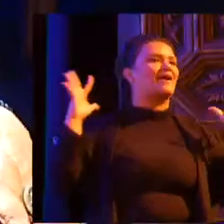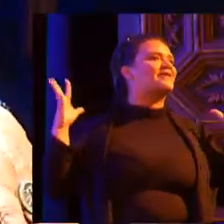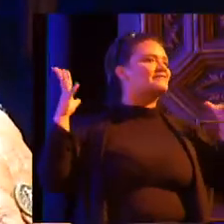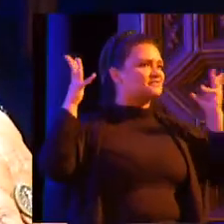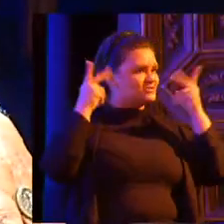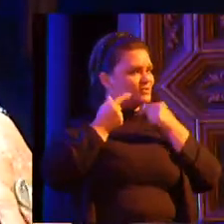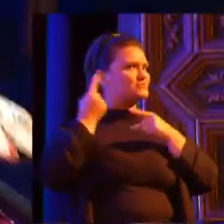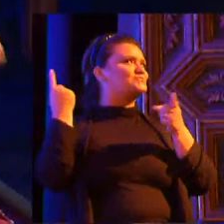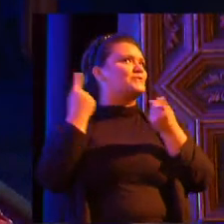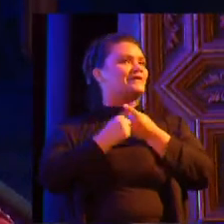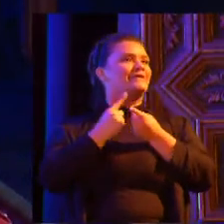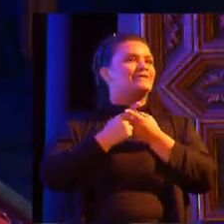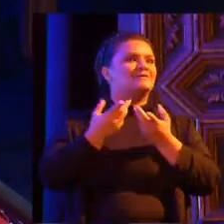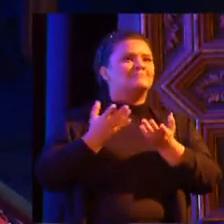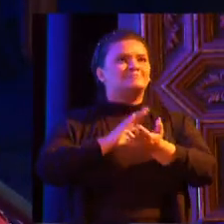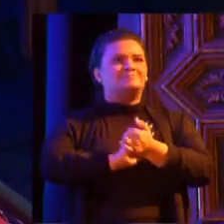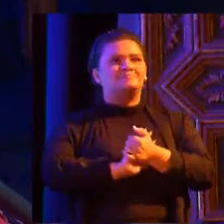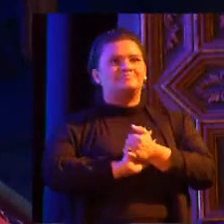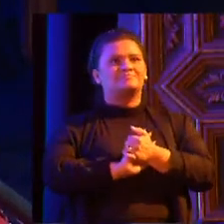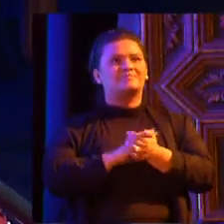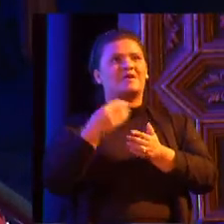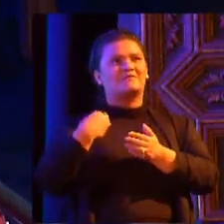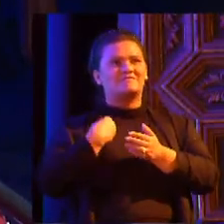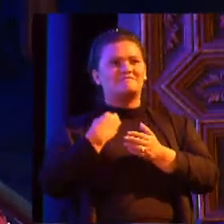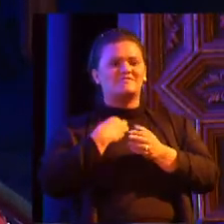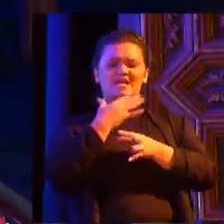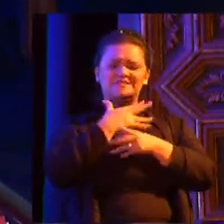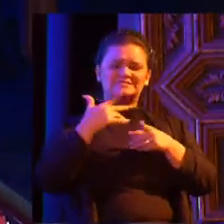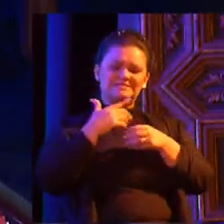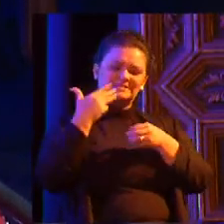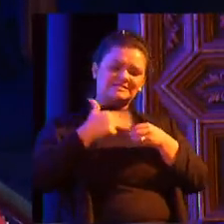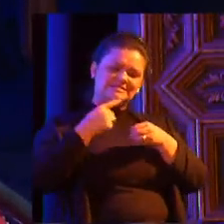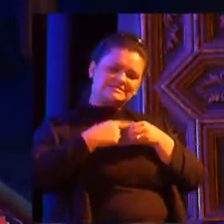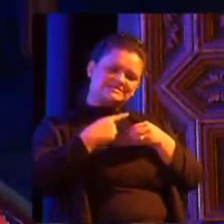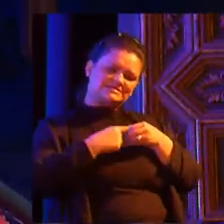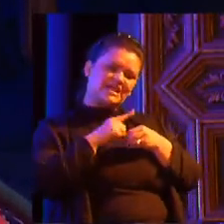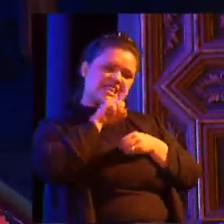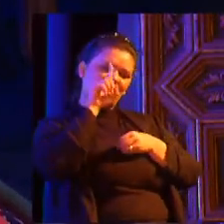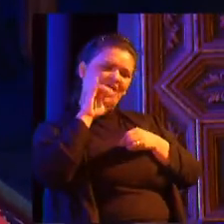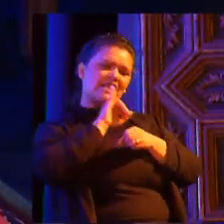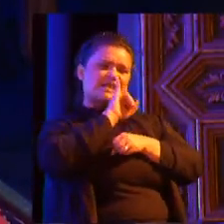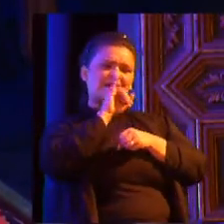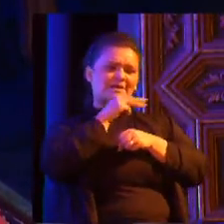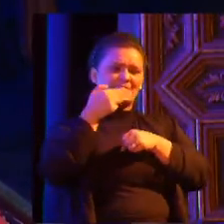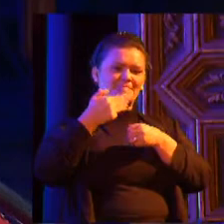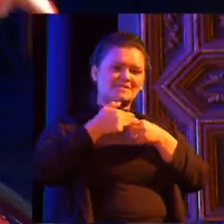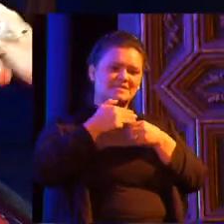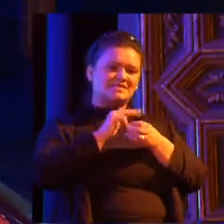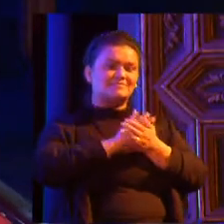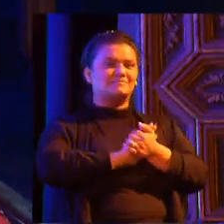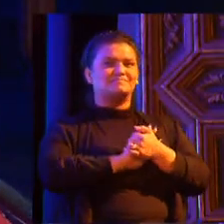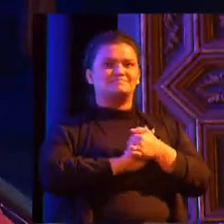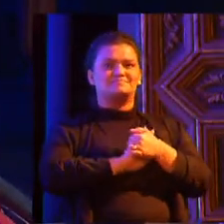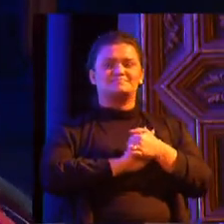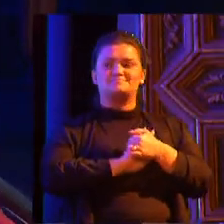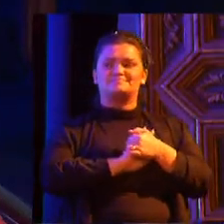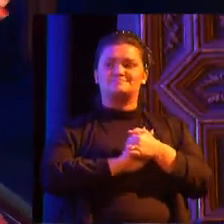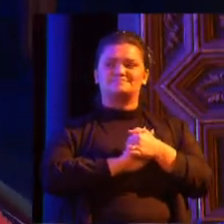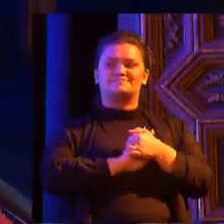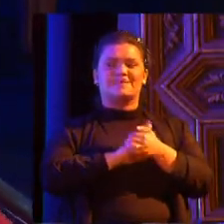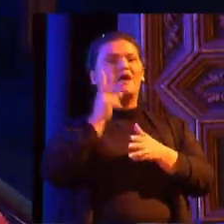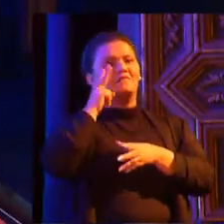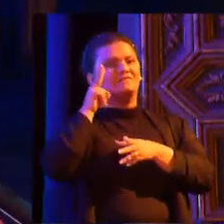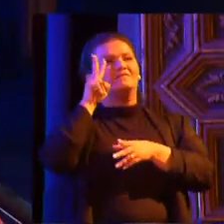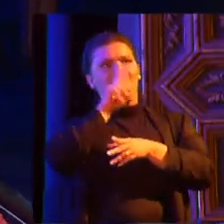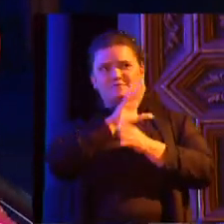sabe? Porque eu vivia numa cidadezinha lá em Garapé-Miri e acompanhando todo